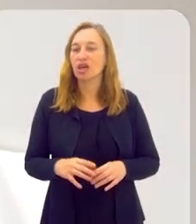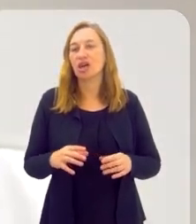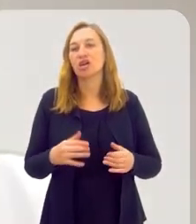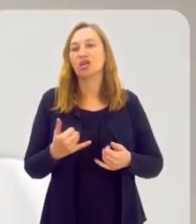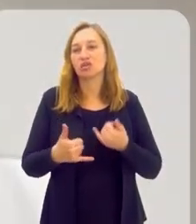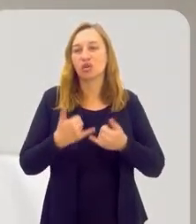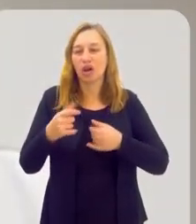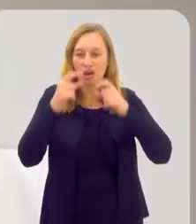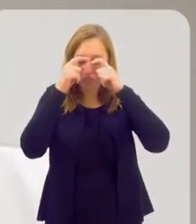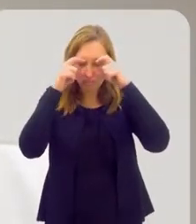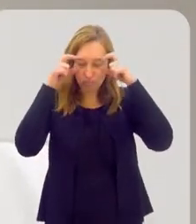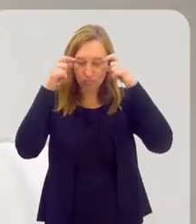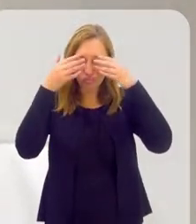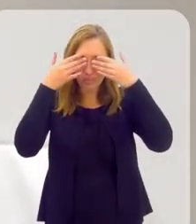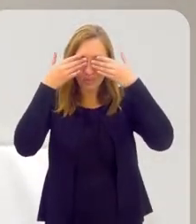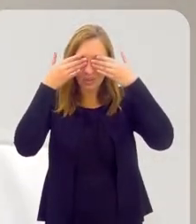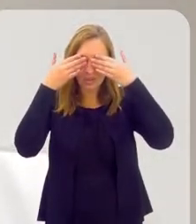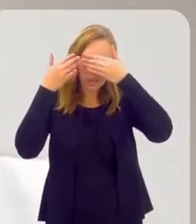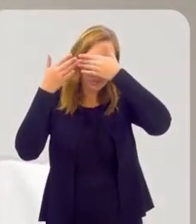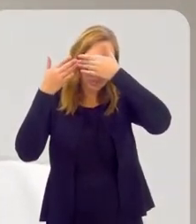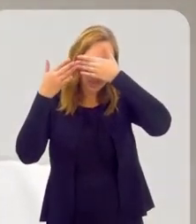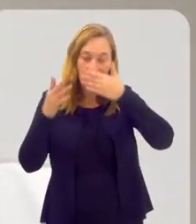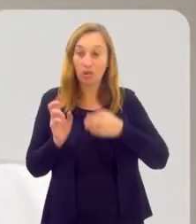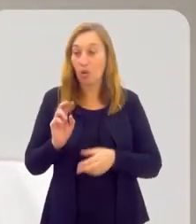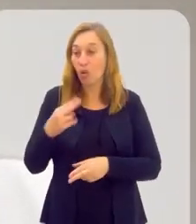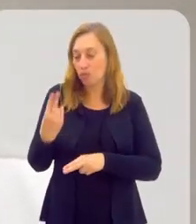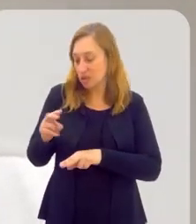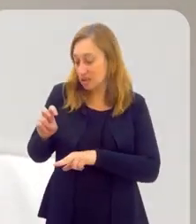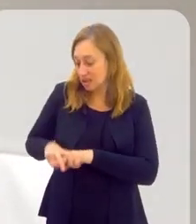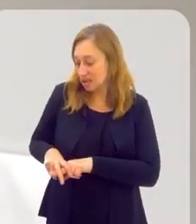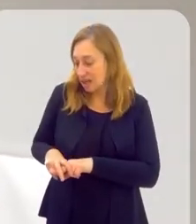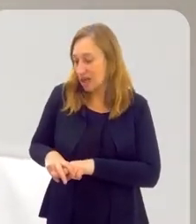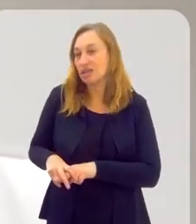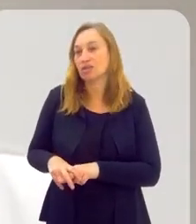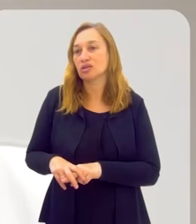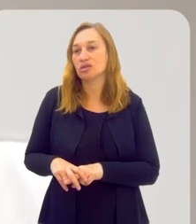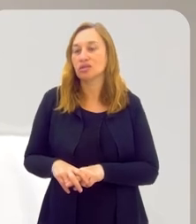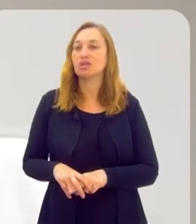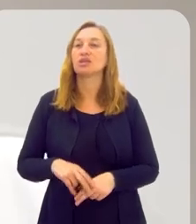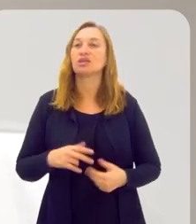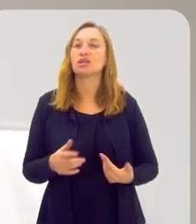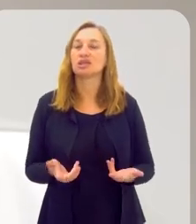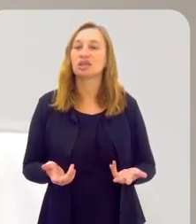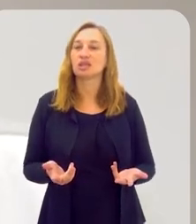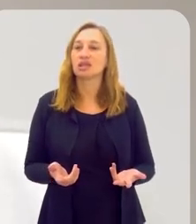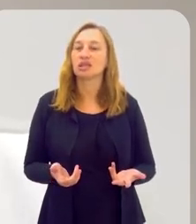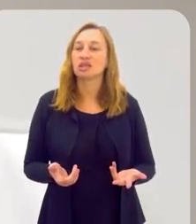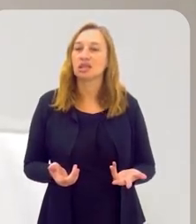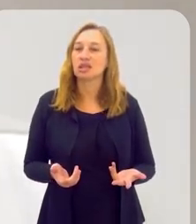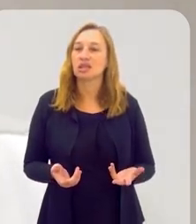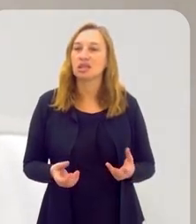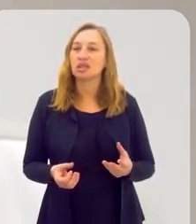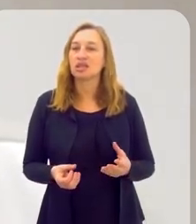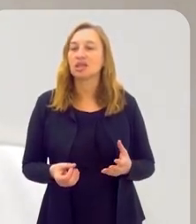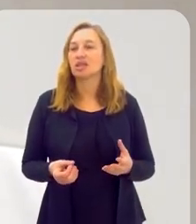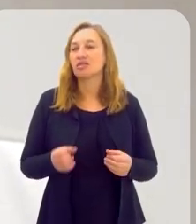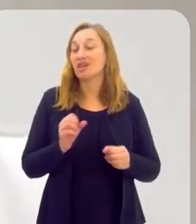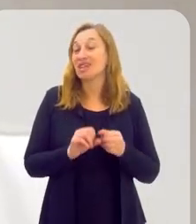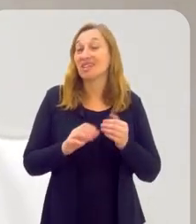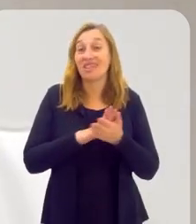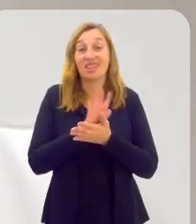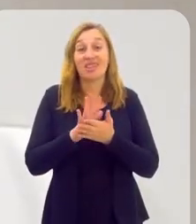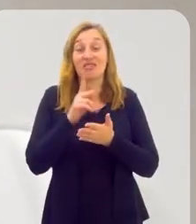uma venda nos olhos, ou jogarem sentados, ou jogarem só com um membro superior, e portanto criando, sem dizermos